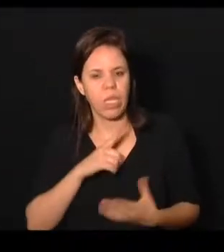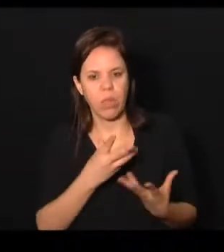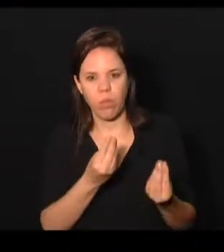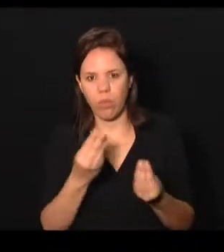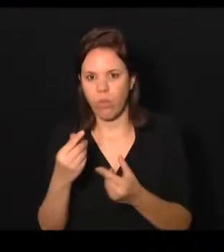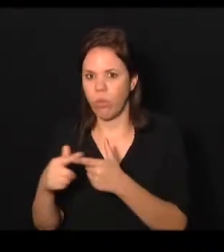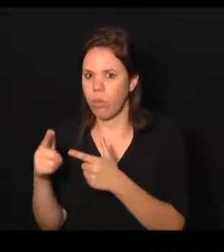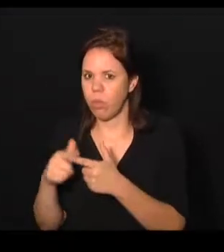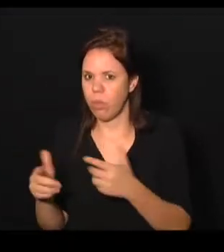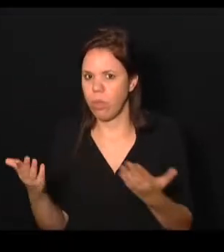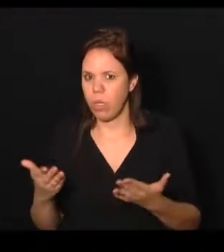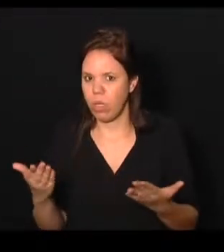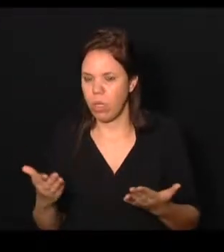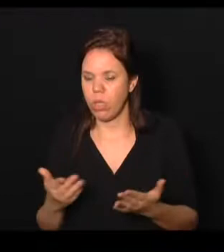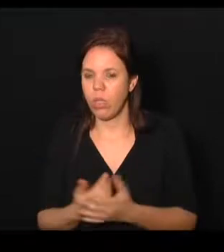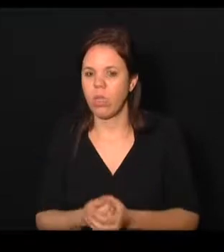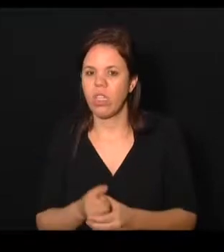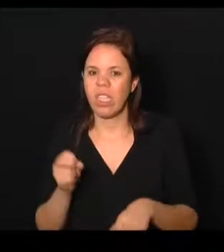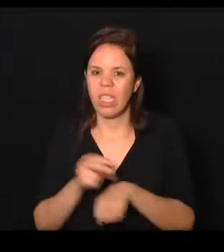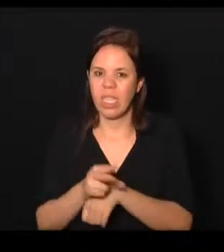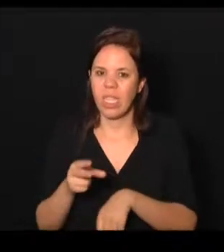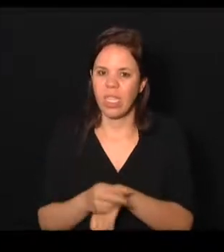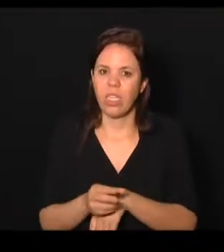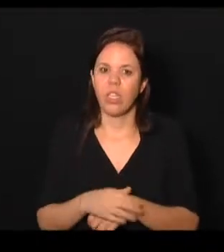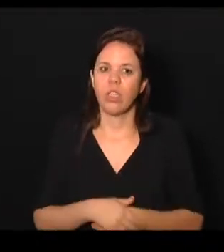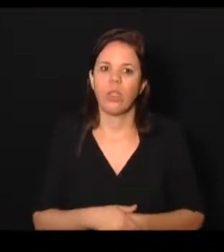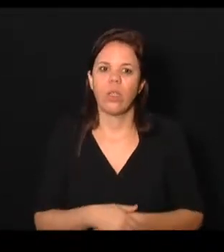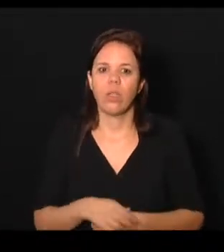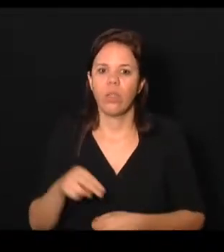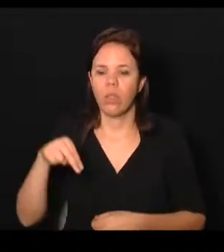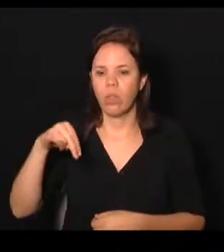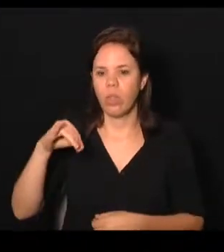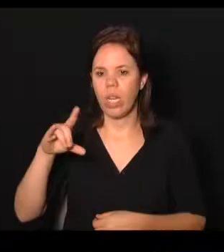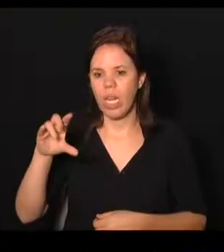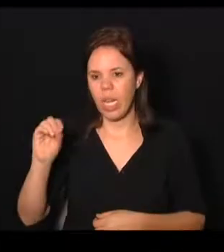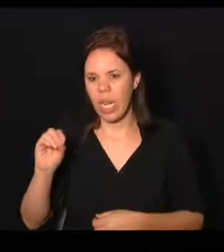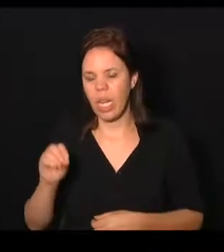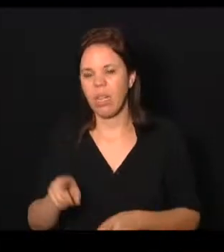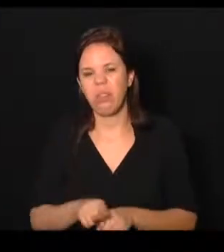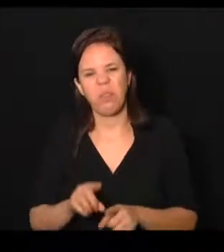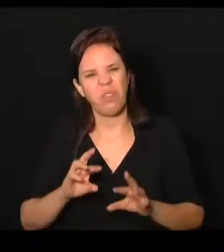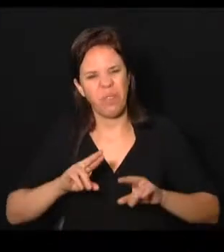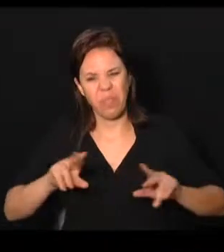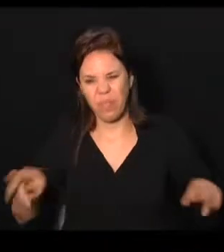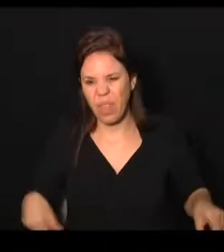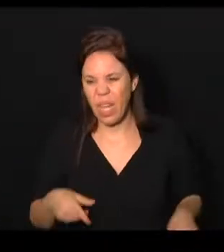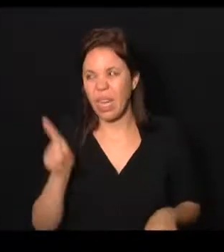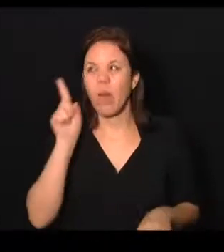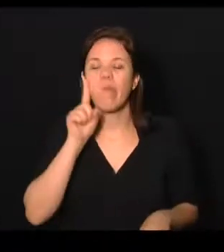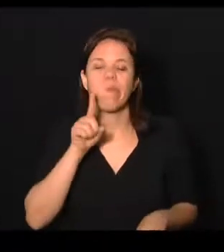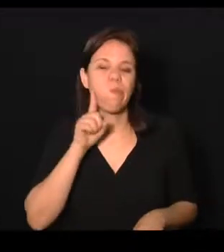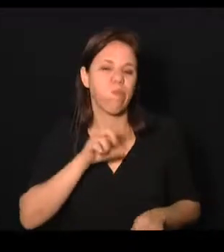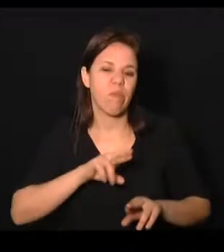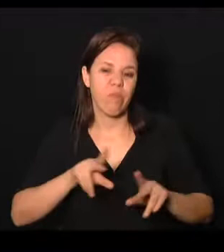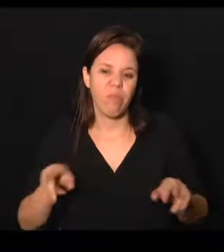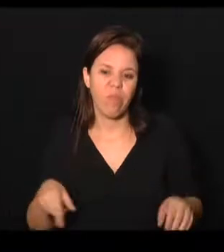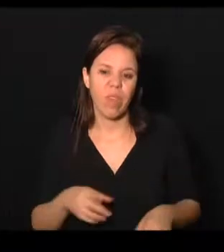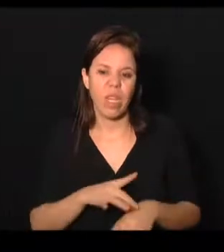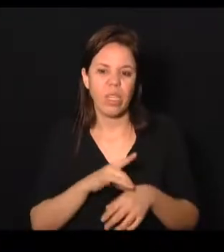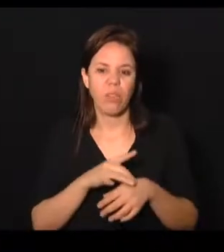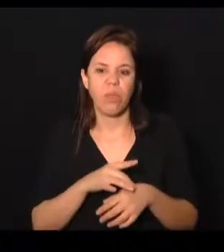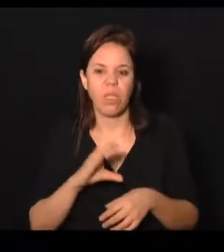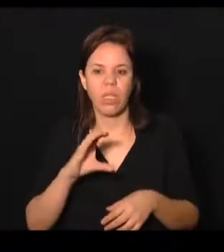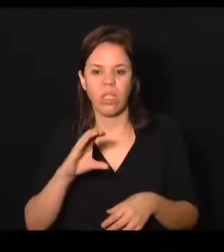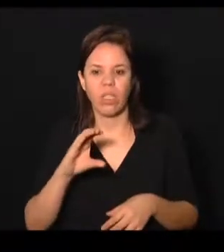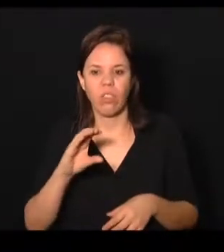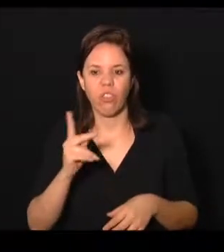problema agora com vírus do oeste do Nilo. Doença de Chagas também, que não era uma coisa conhecida para eles até então, eles